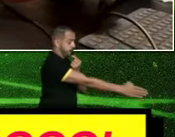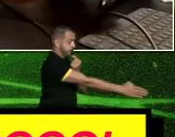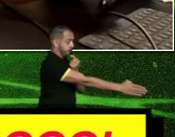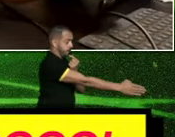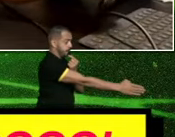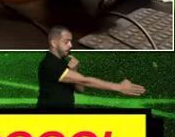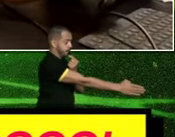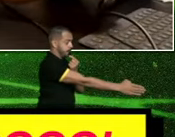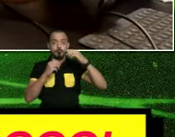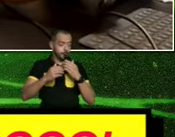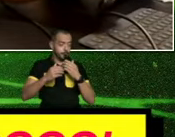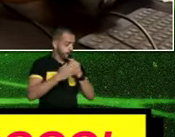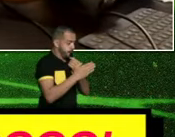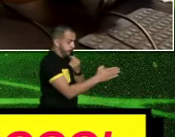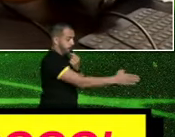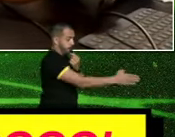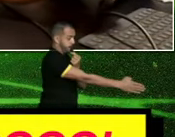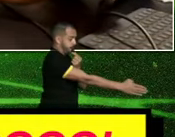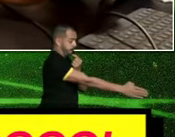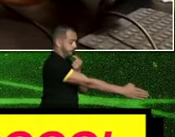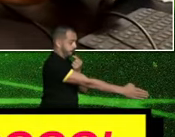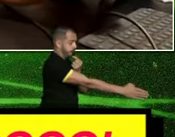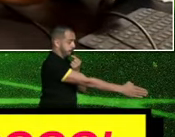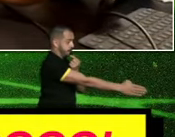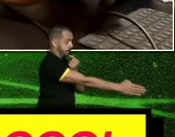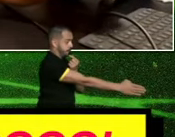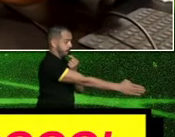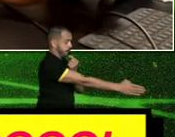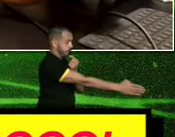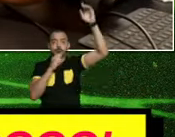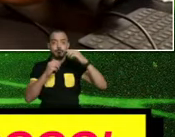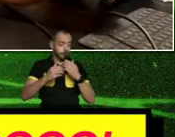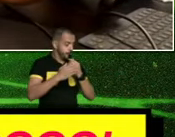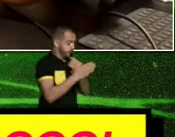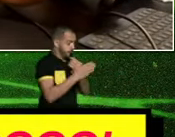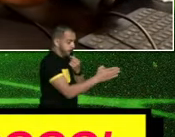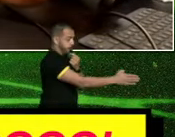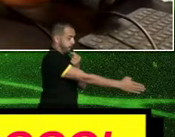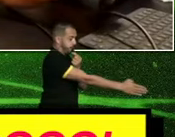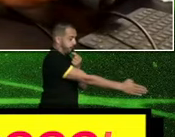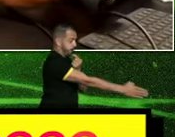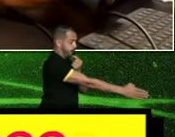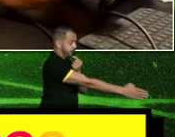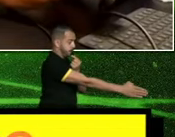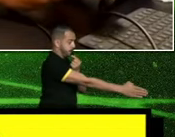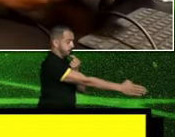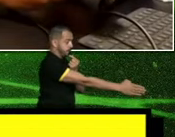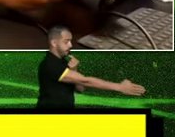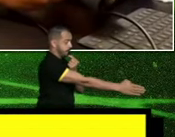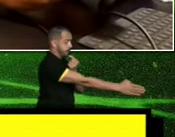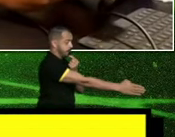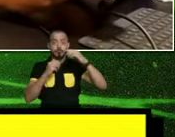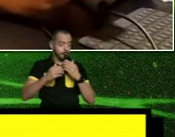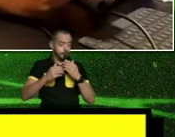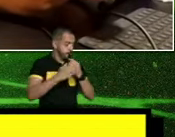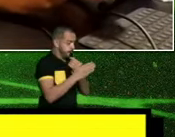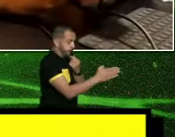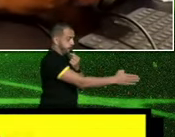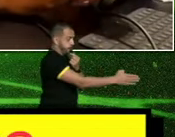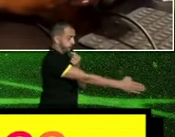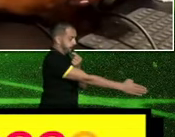fez uma linda manobra de skate tripou Rafael Cabral e colocou a bola lá dentro da